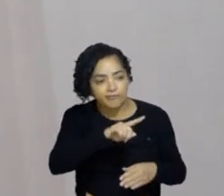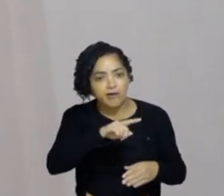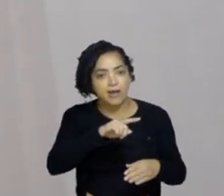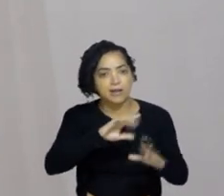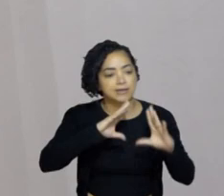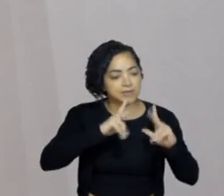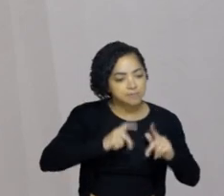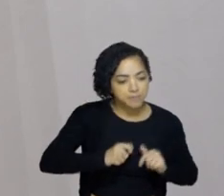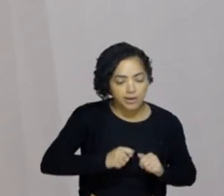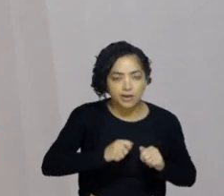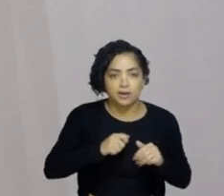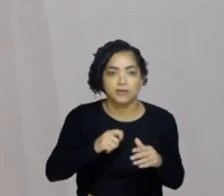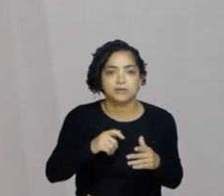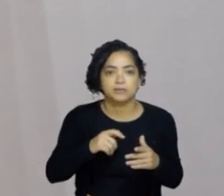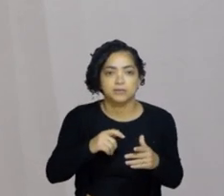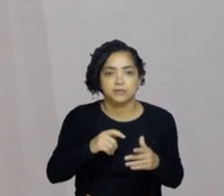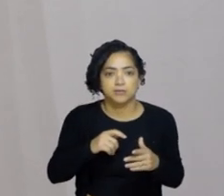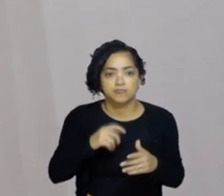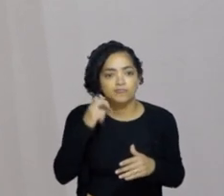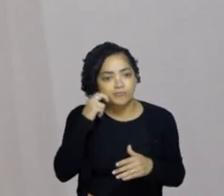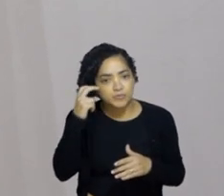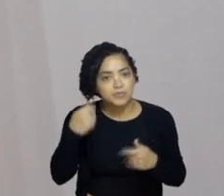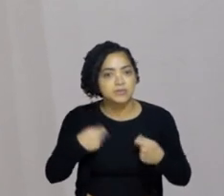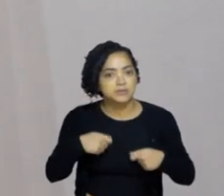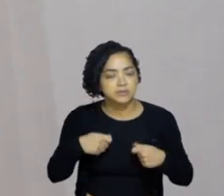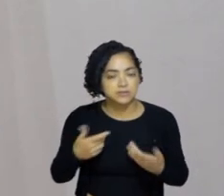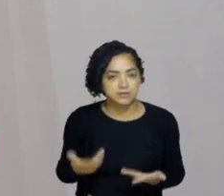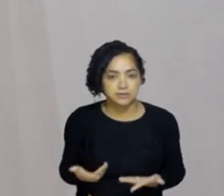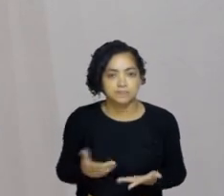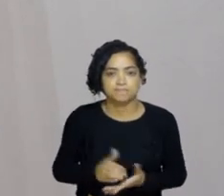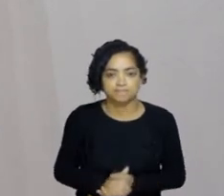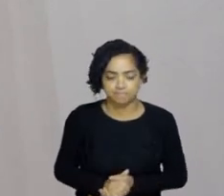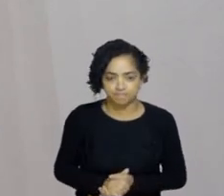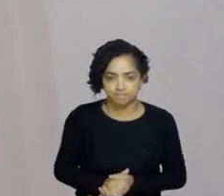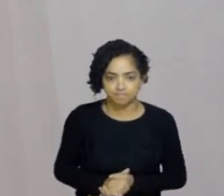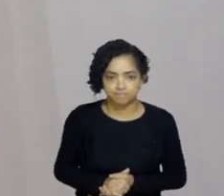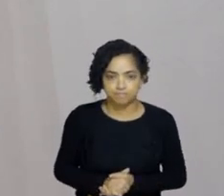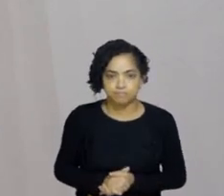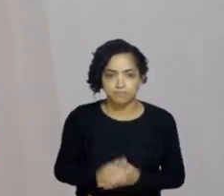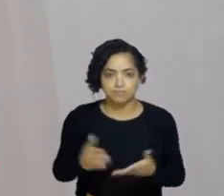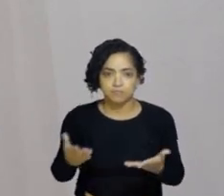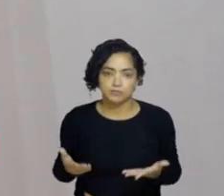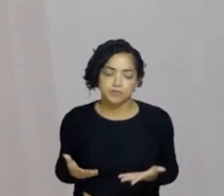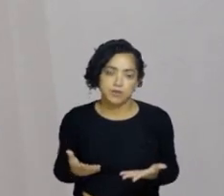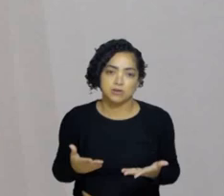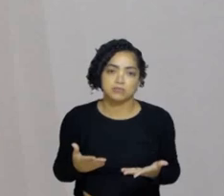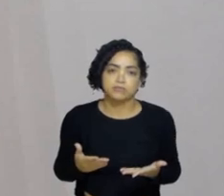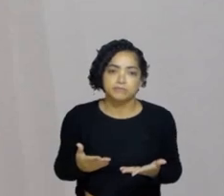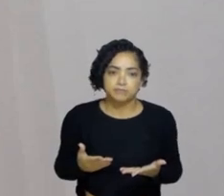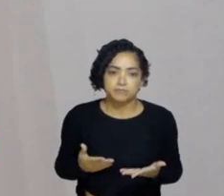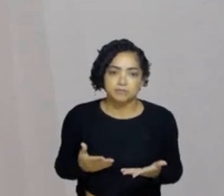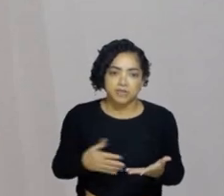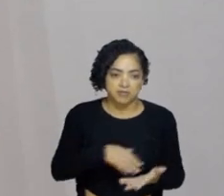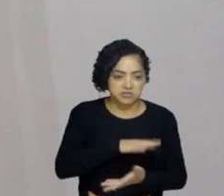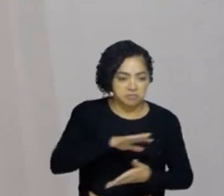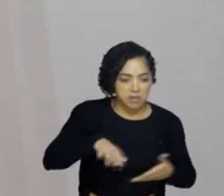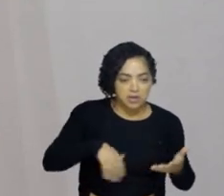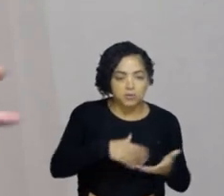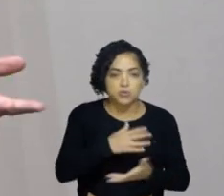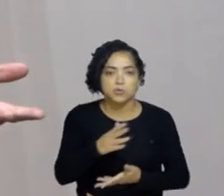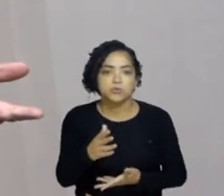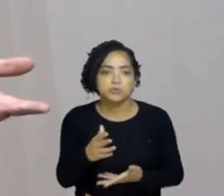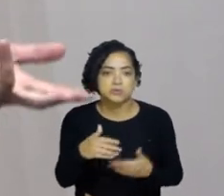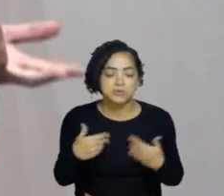pintar, para ter vergonha na cara, porque ele é um maioral, bum, bum, bum, bum, bum, bum, e coloca um negócio, é o